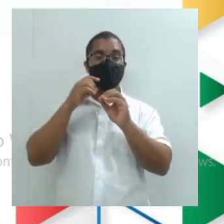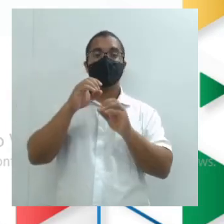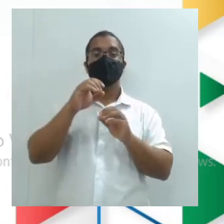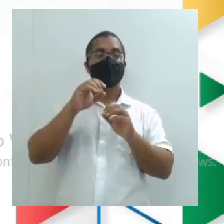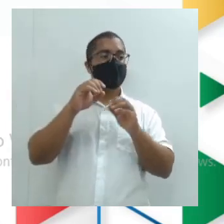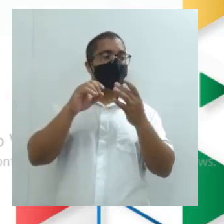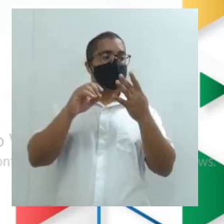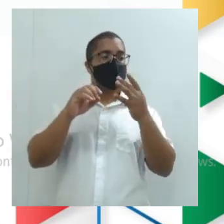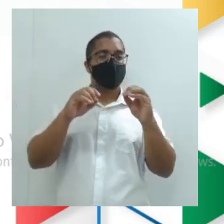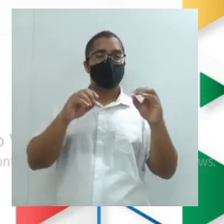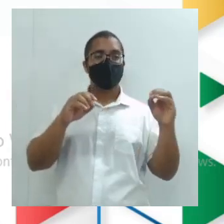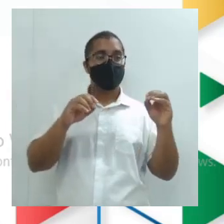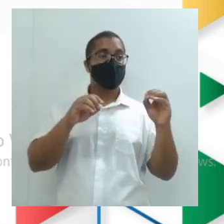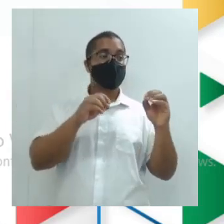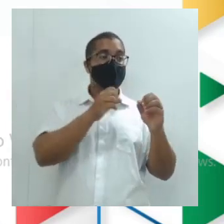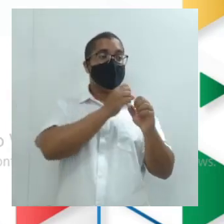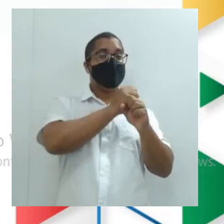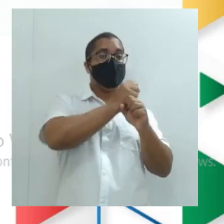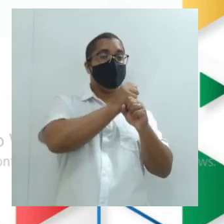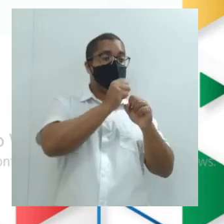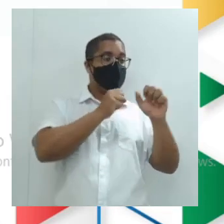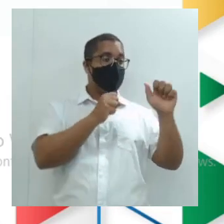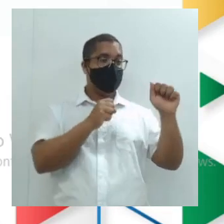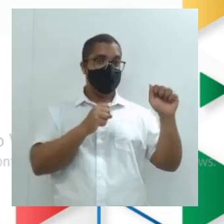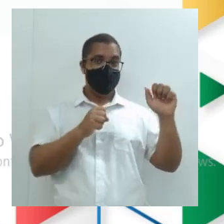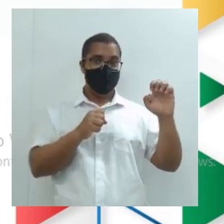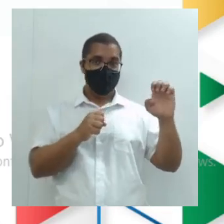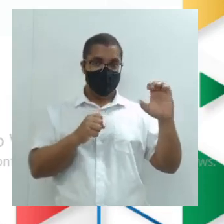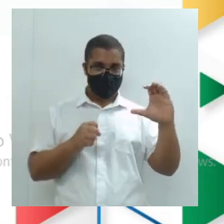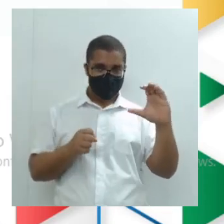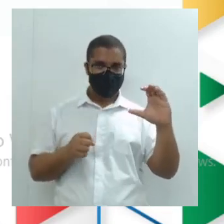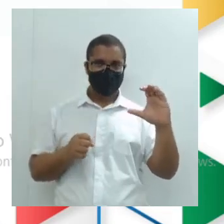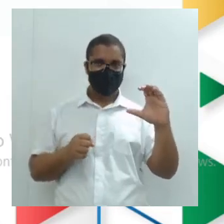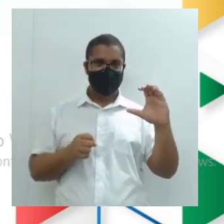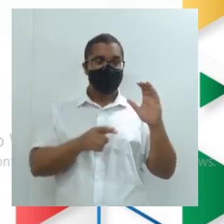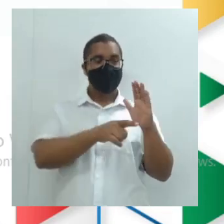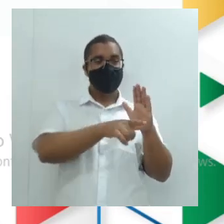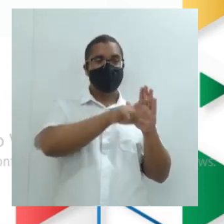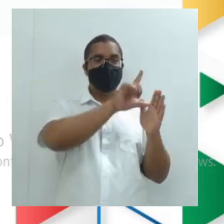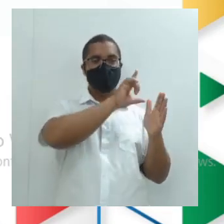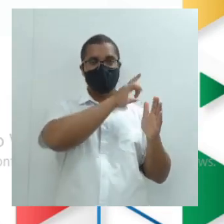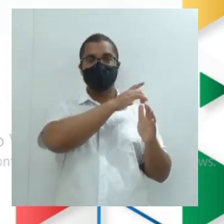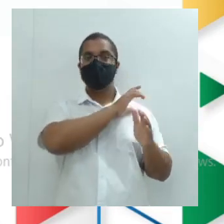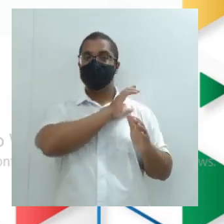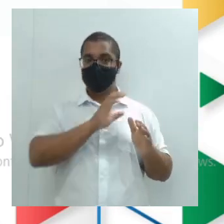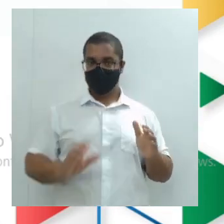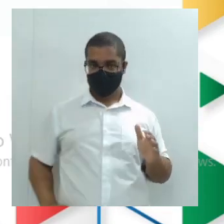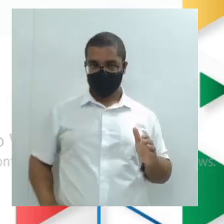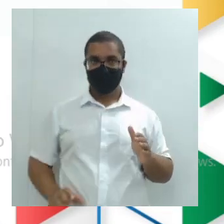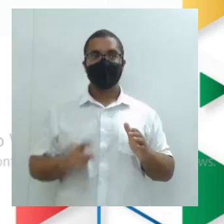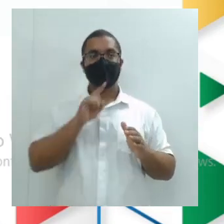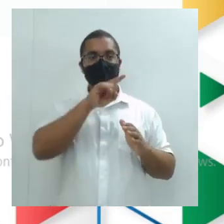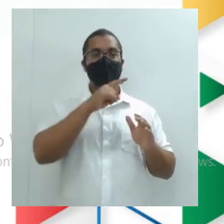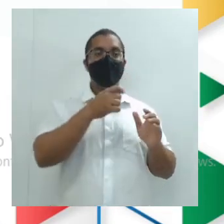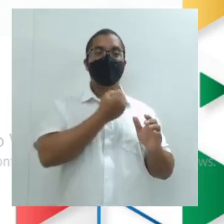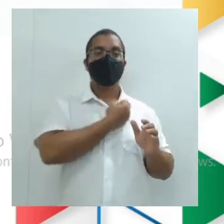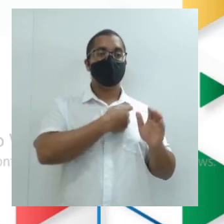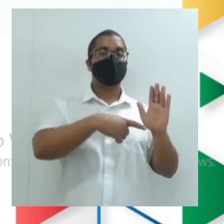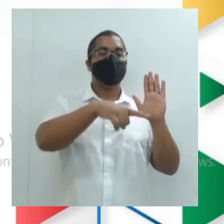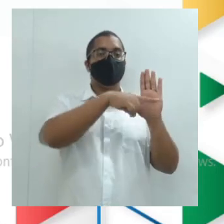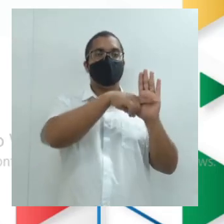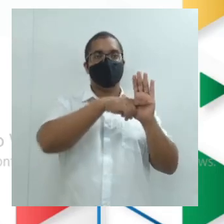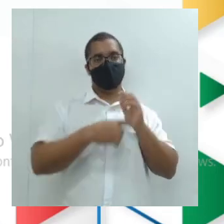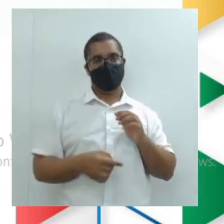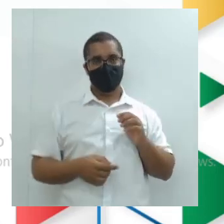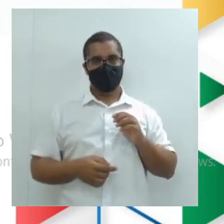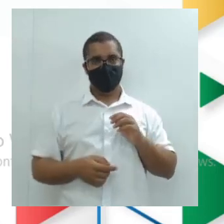Cristo. Ah, professor, agora eu estou entendendo porque num texto de história tem antes de Cristo e o valor tem que ser negativo.